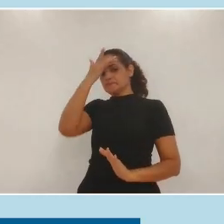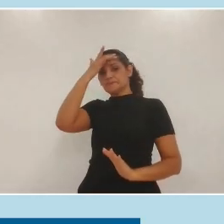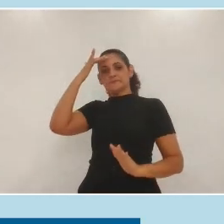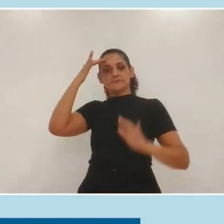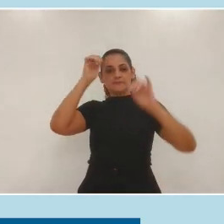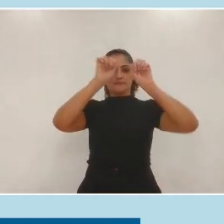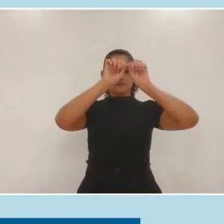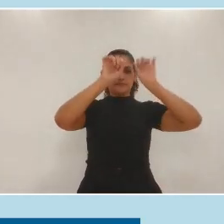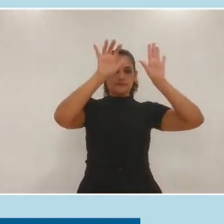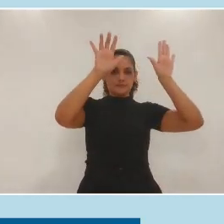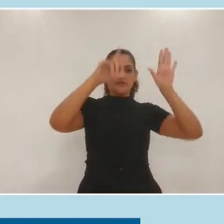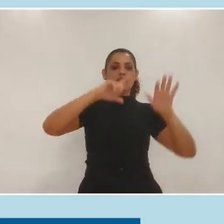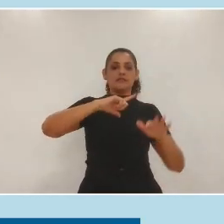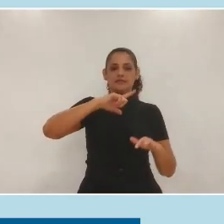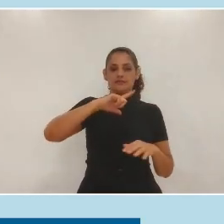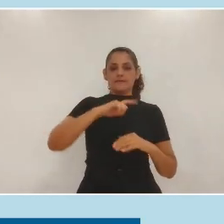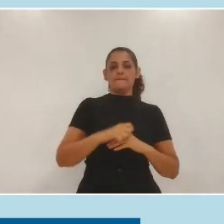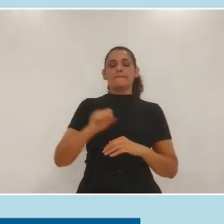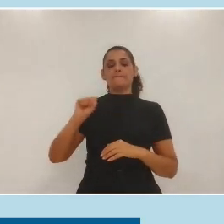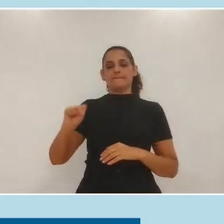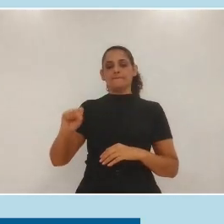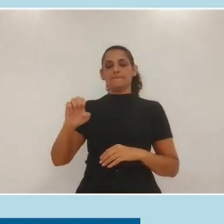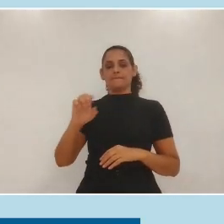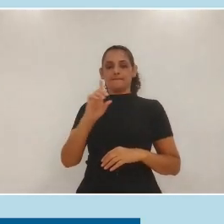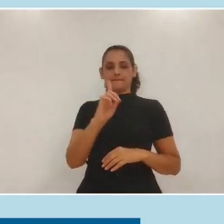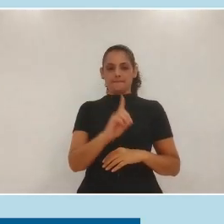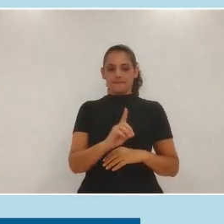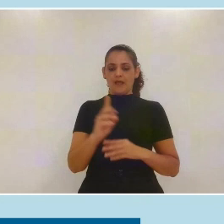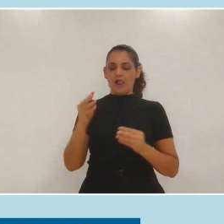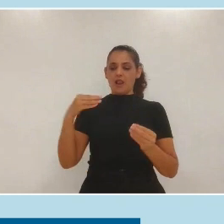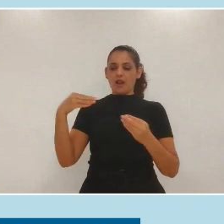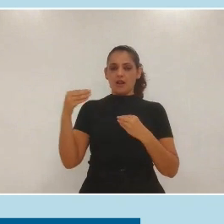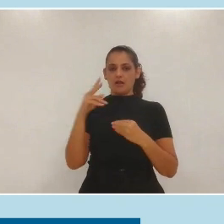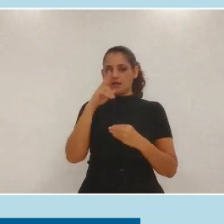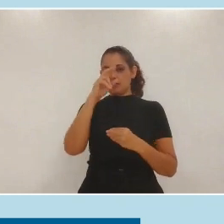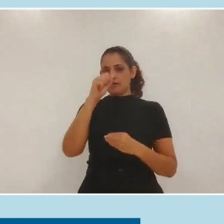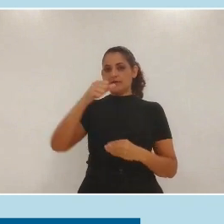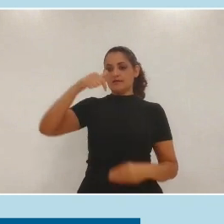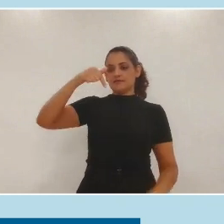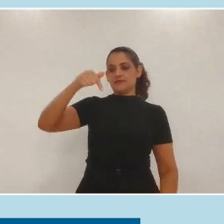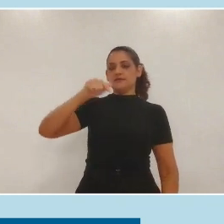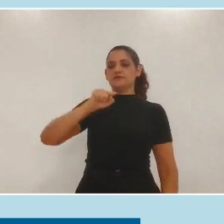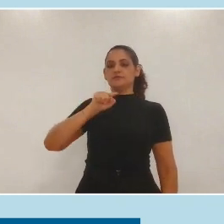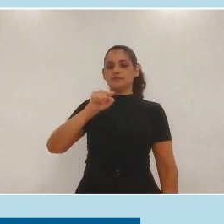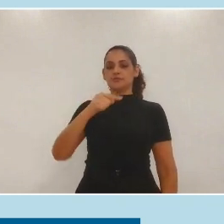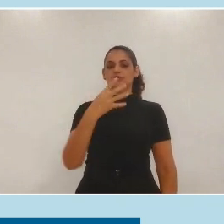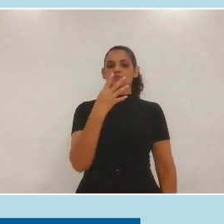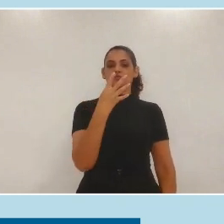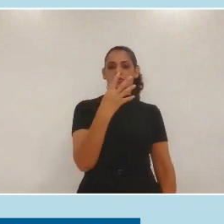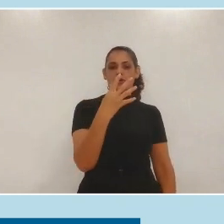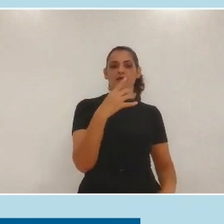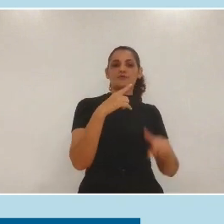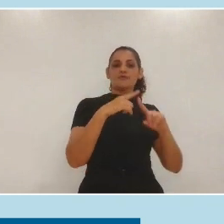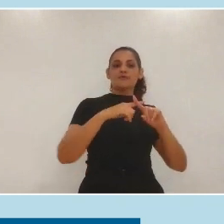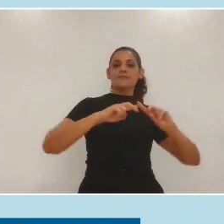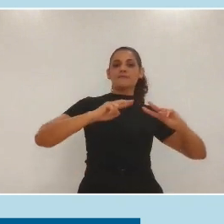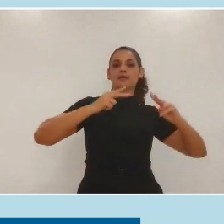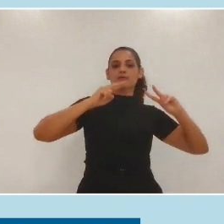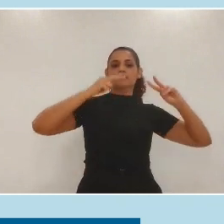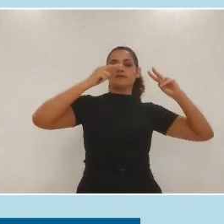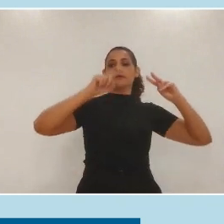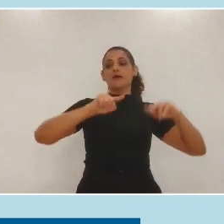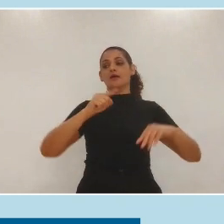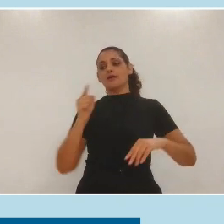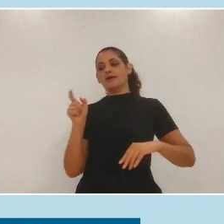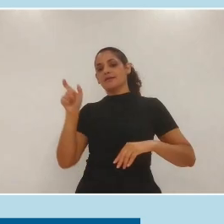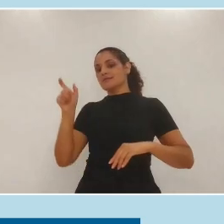ter síndrome de Ehlers-Danlos hipermóvel é 7,4 vezes maior do que uma pessoa que não é autista. Então,